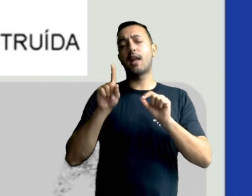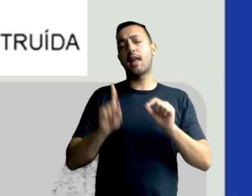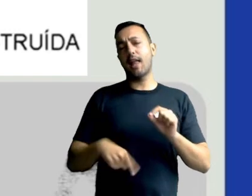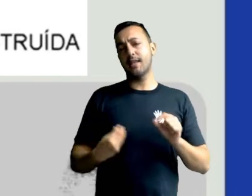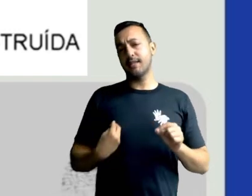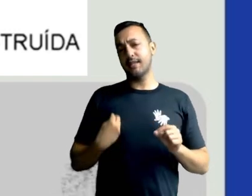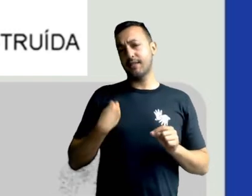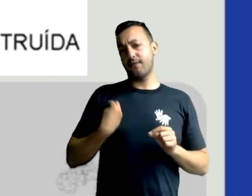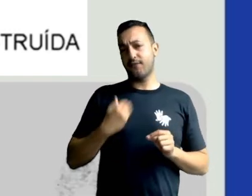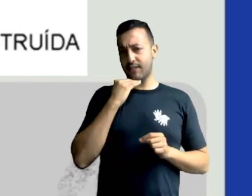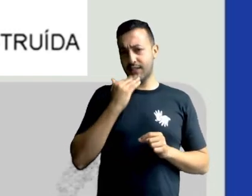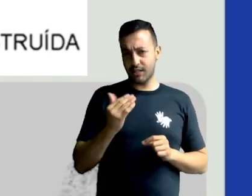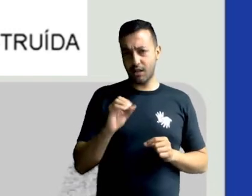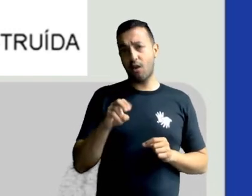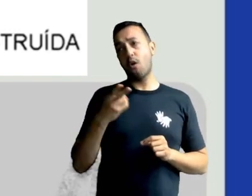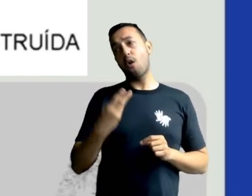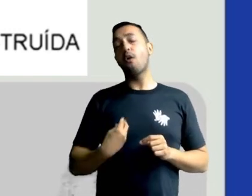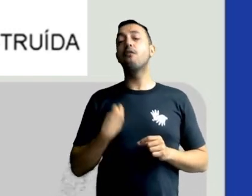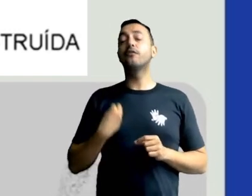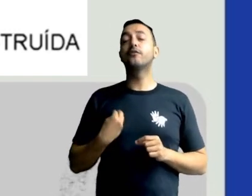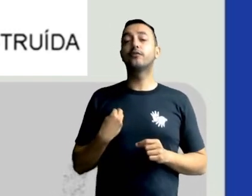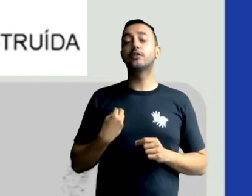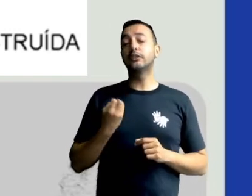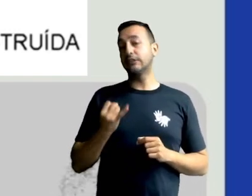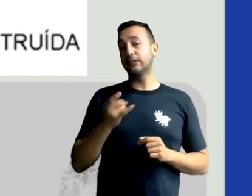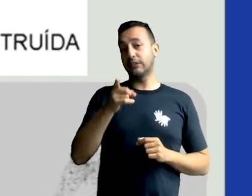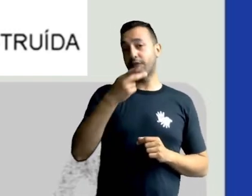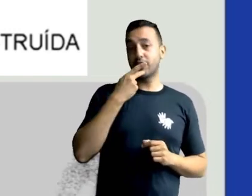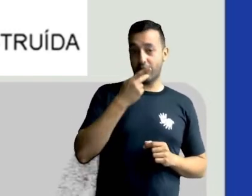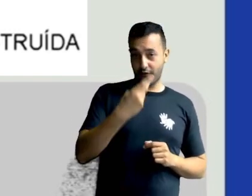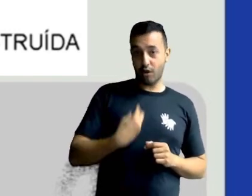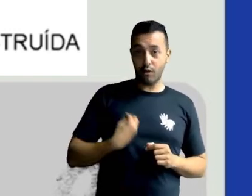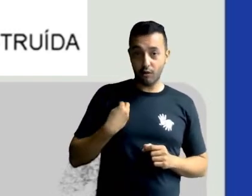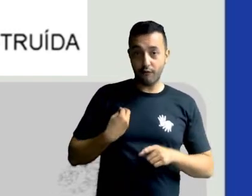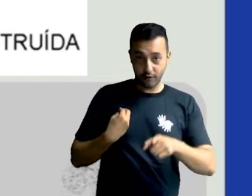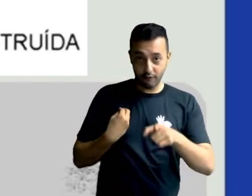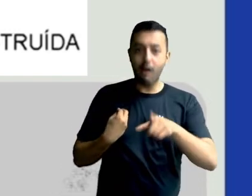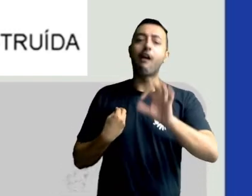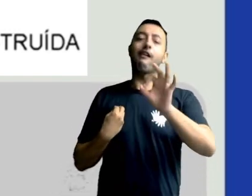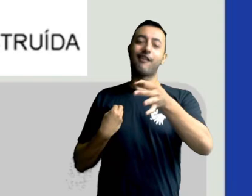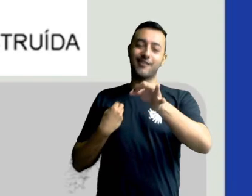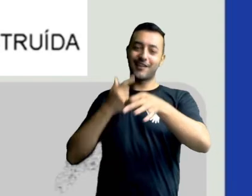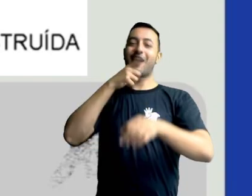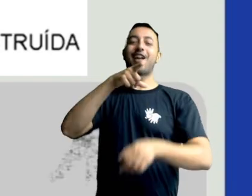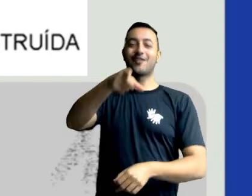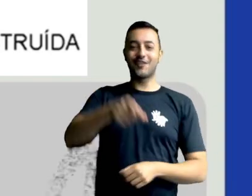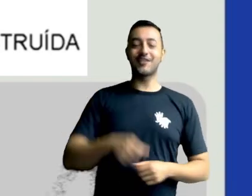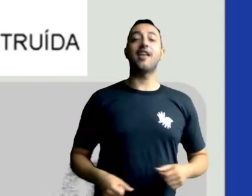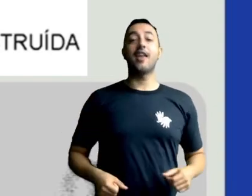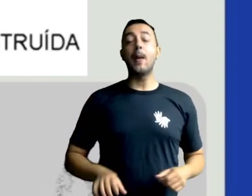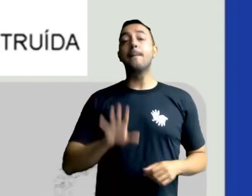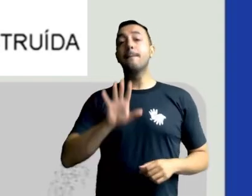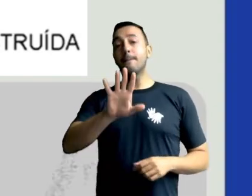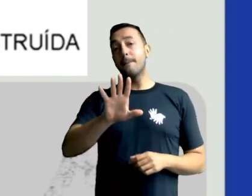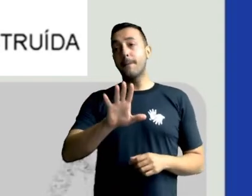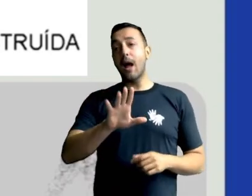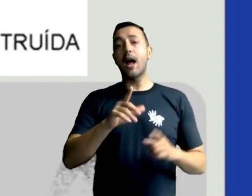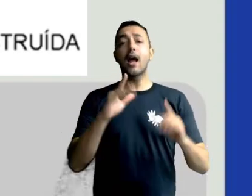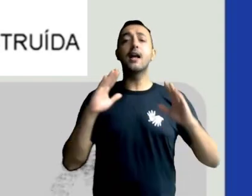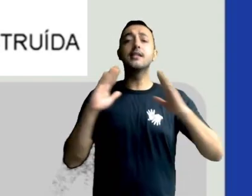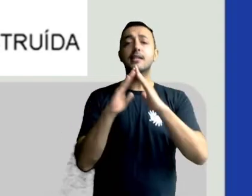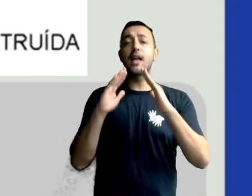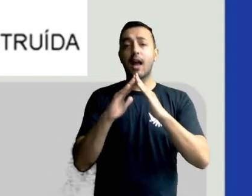ser sem vida ou um ser vivo? Se você falou ser vivo, você acertou. Mas